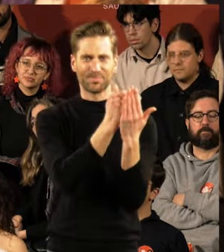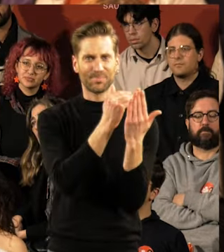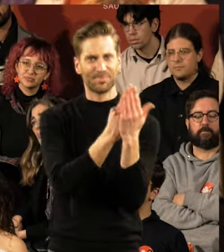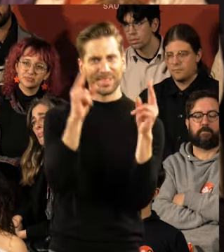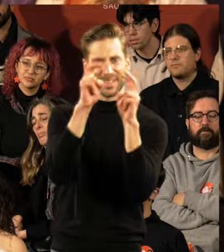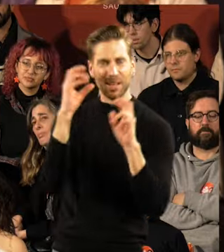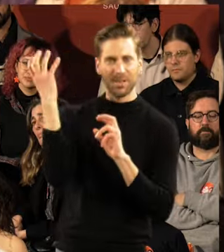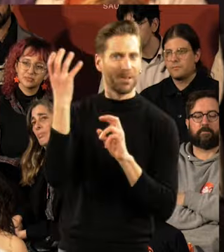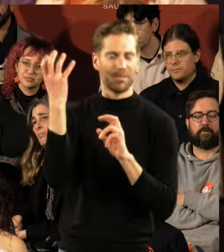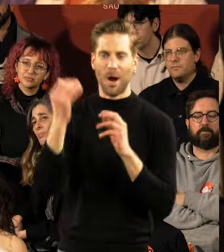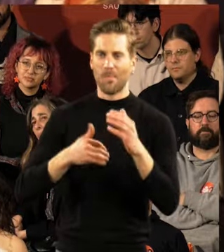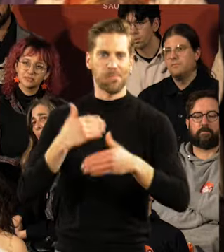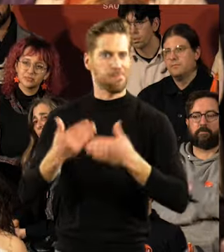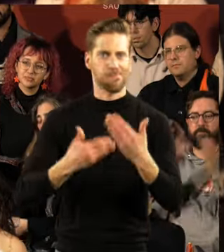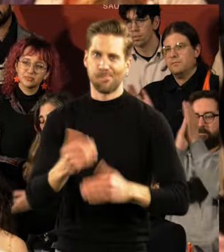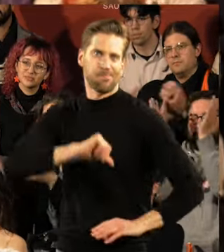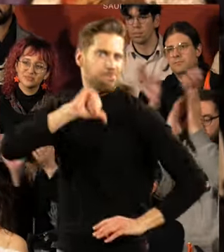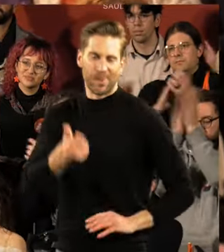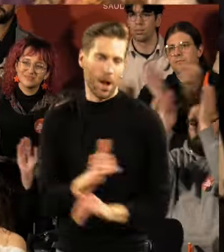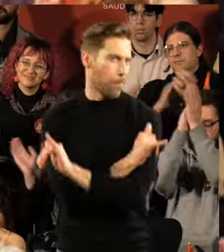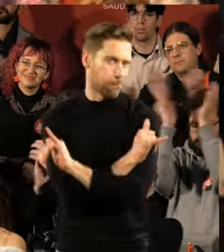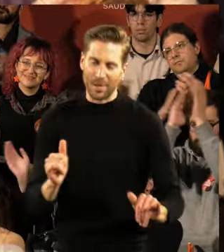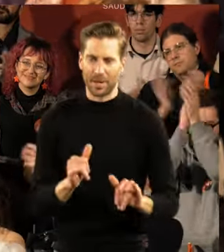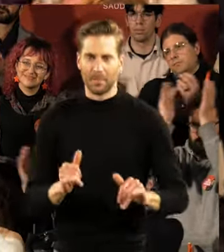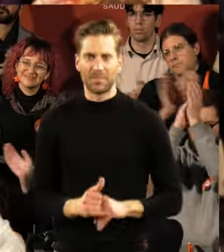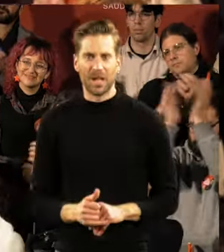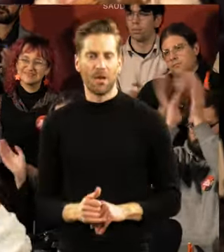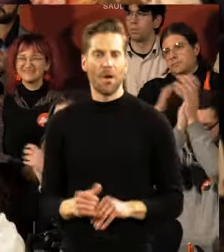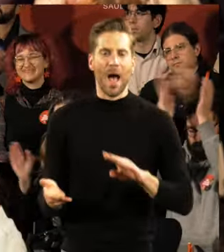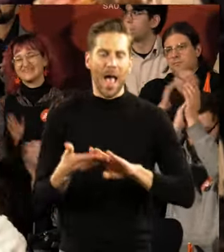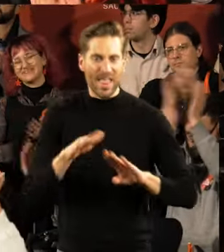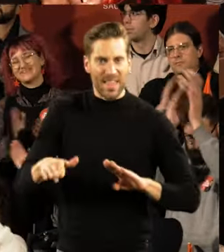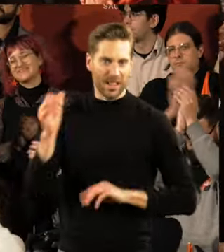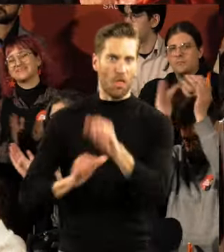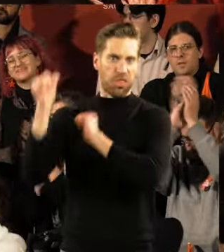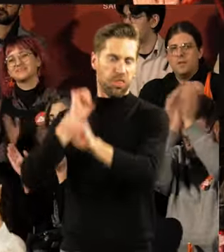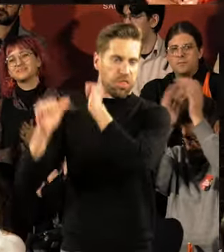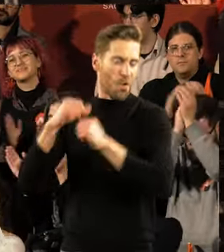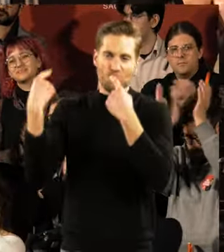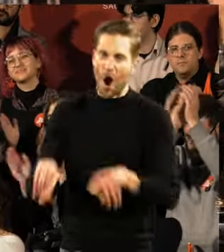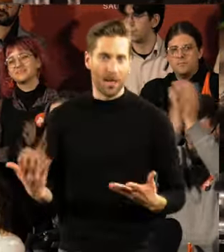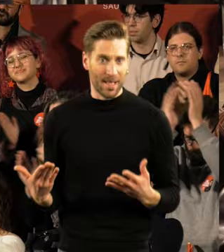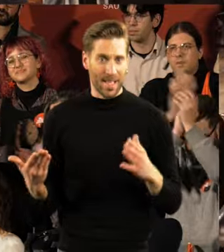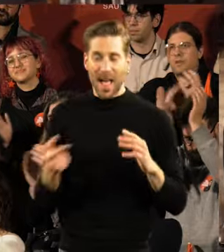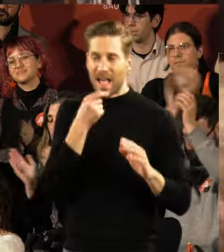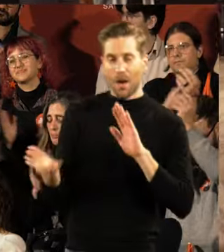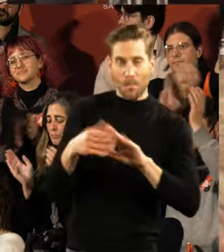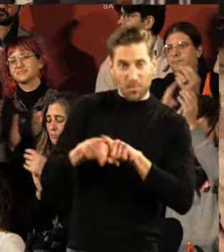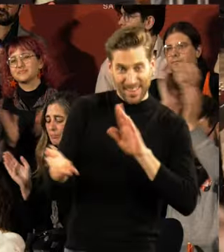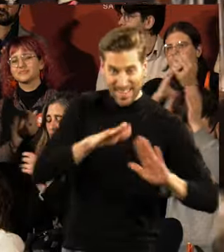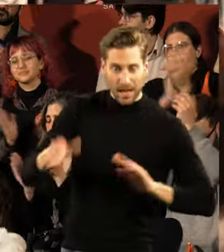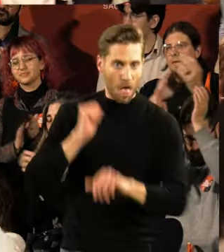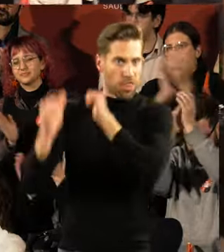climática pode avançar com a direita. Com a direita só há retrocesso. Com a direita só há